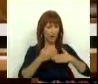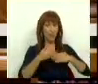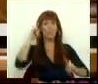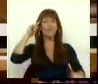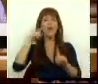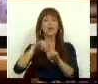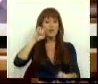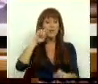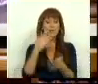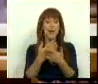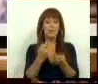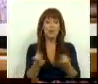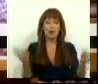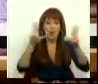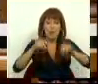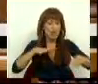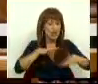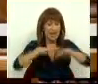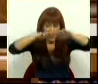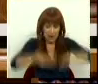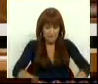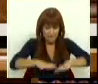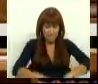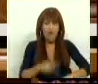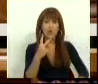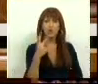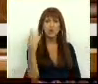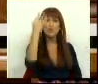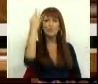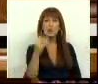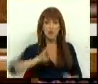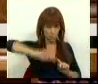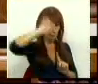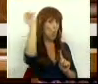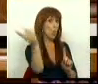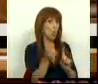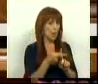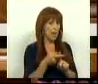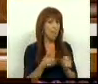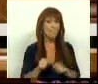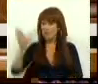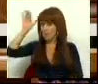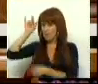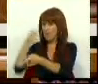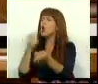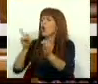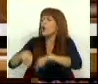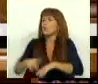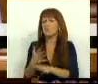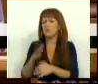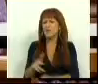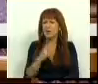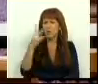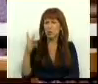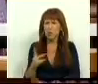para manutenção e renovação das redes em baixa é de 2% ao ano, mas a Almada renova a uma média